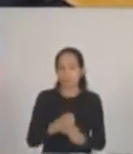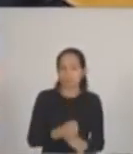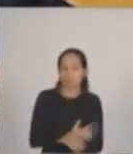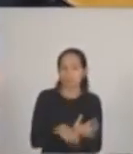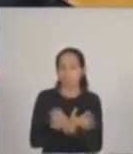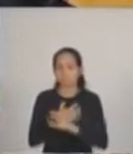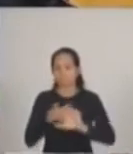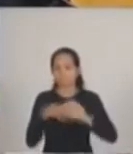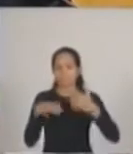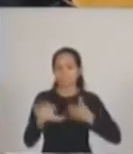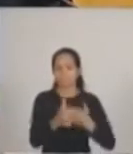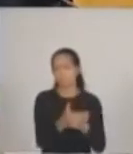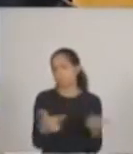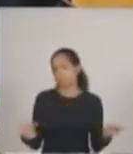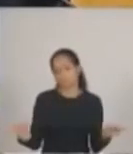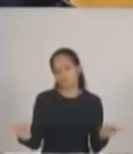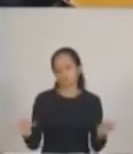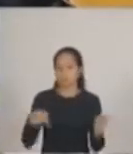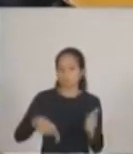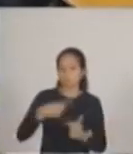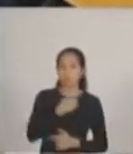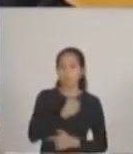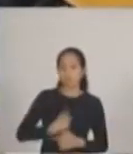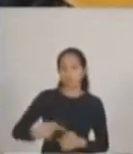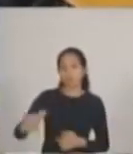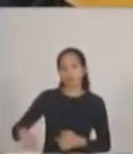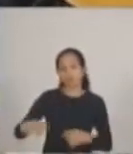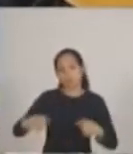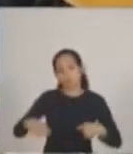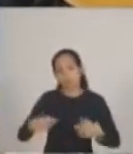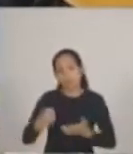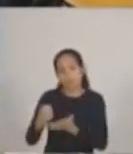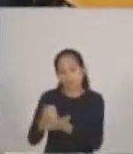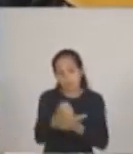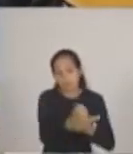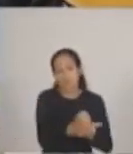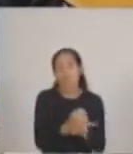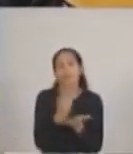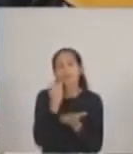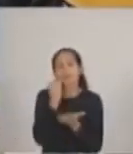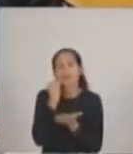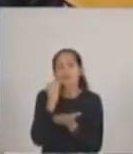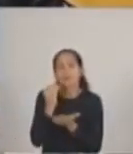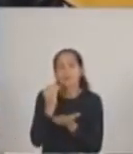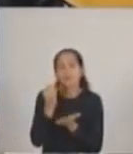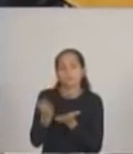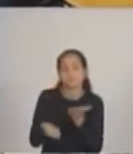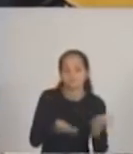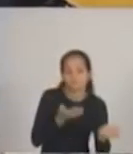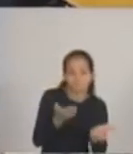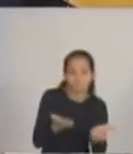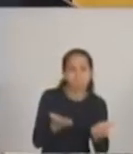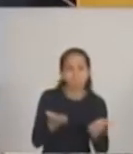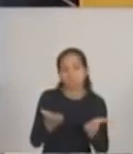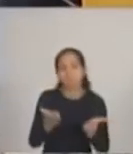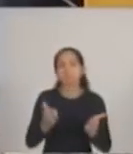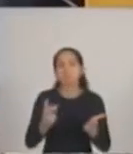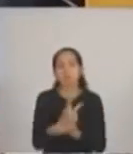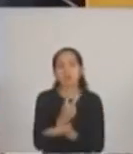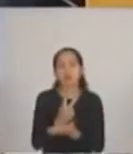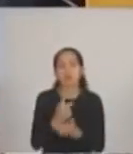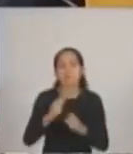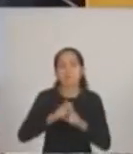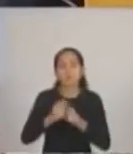Estado corrigir e reparar esses danos, muitas das vezes causados por queimaduras,